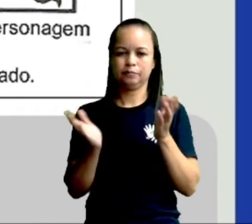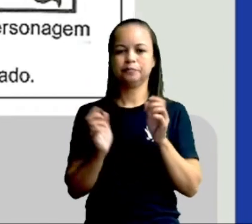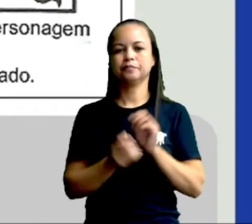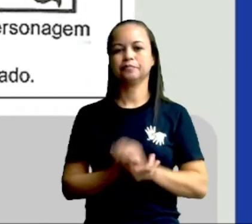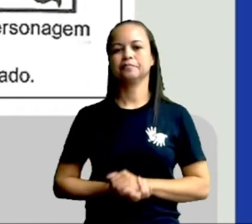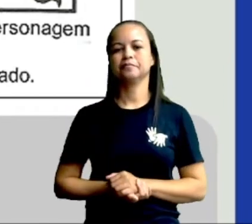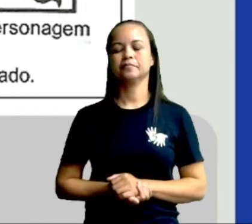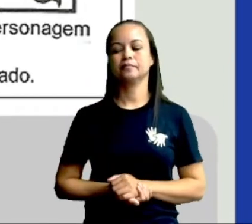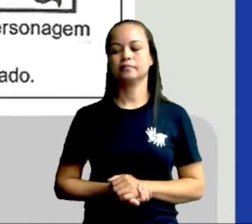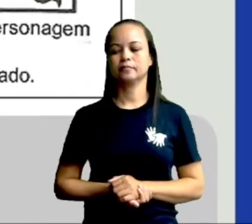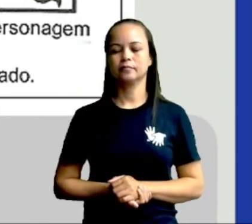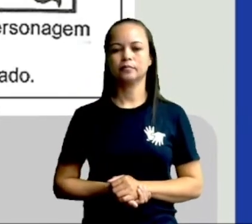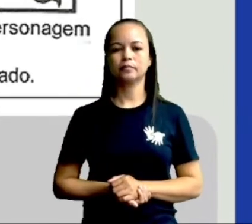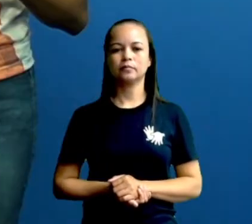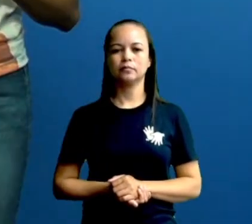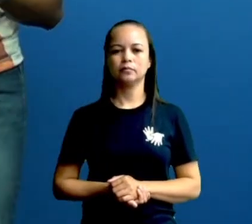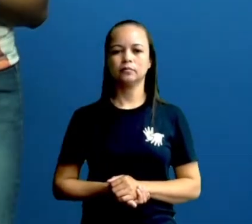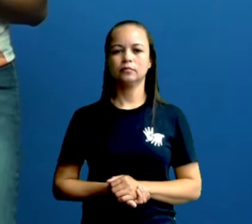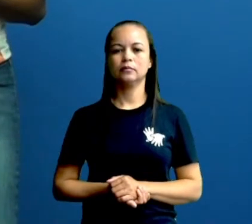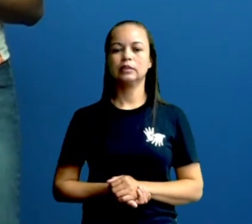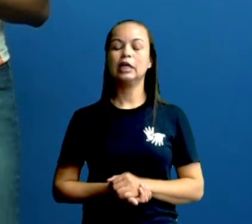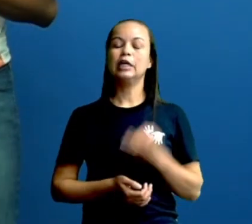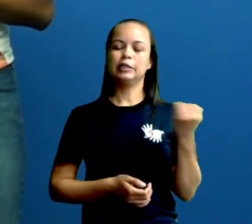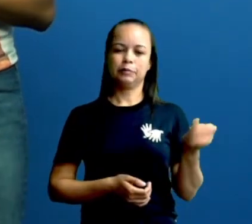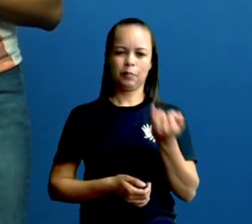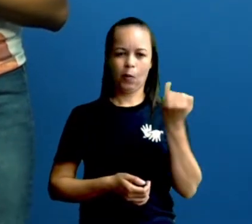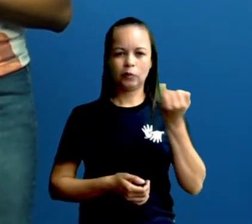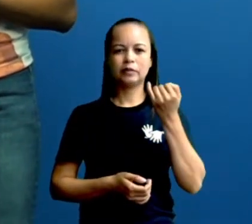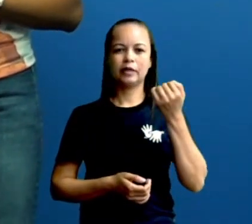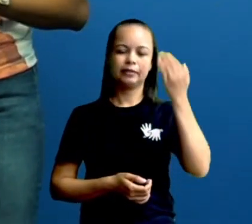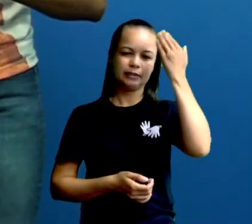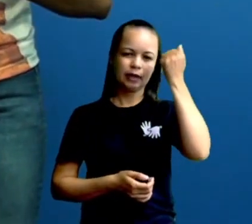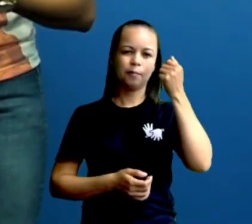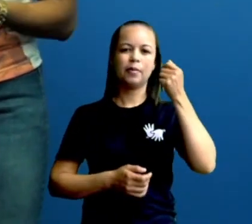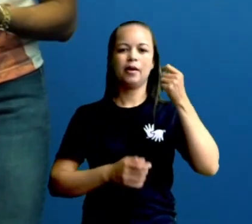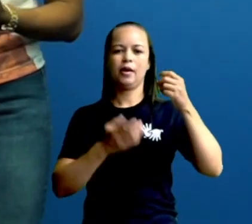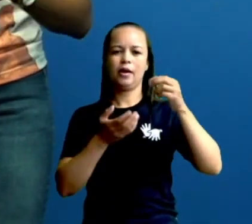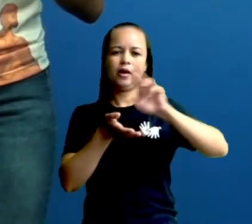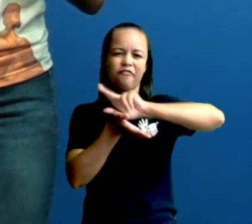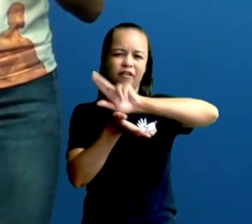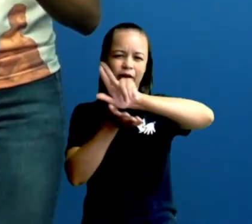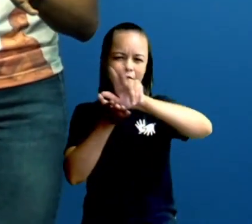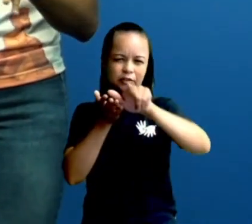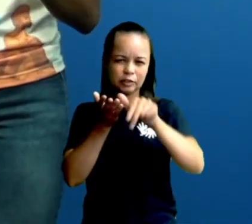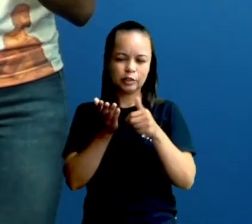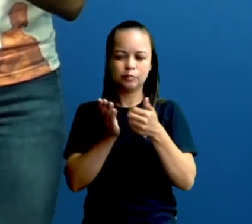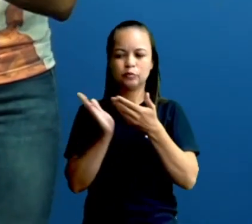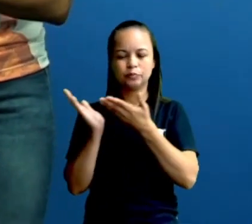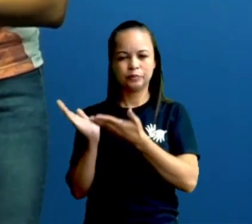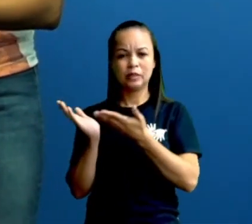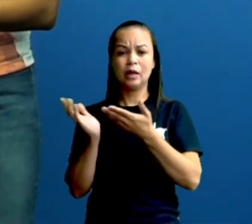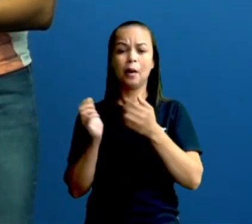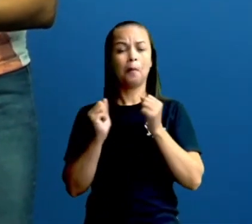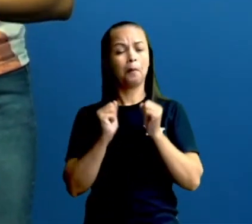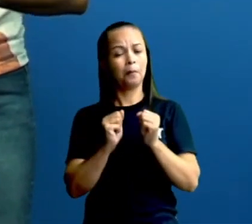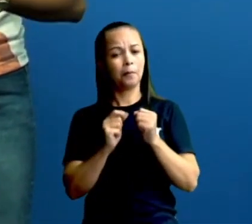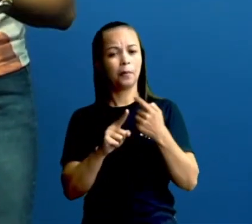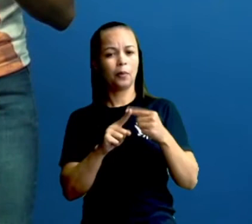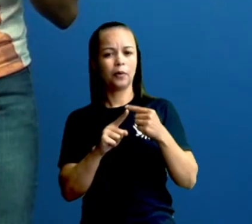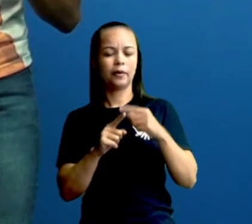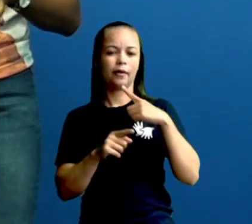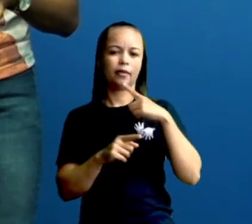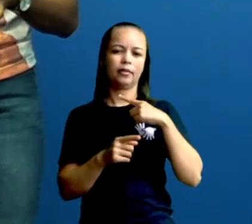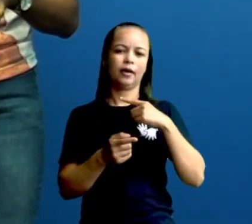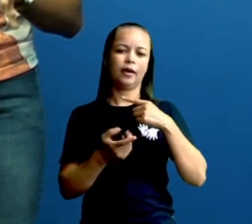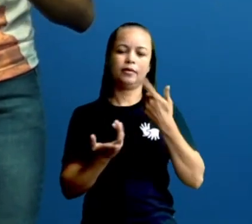Certinho? Bom, gente, é muito importante a gente saber esses tipos de balões, porque existe tanto na nossa língua inglesa,